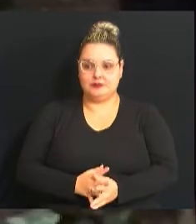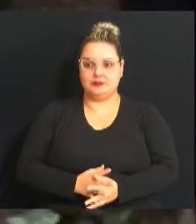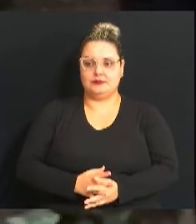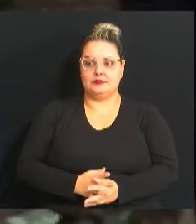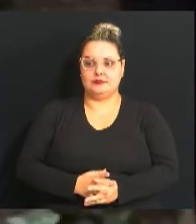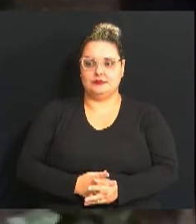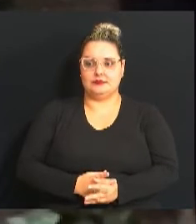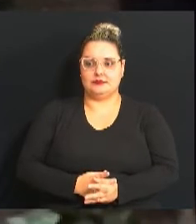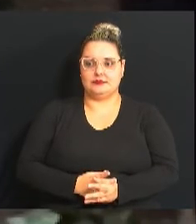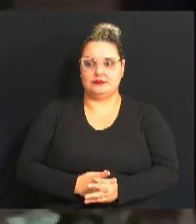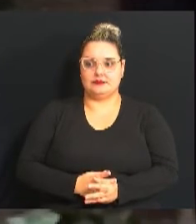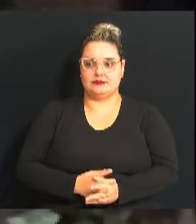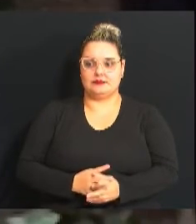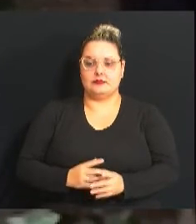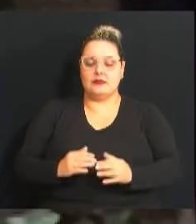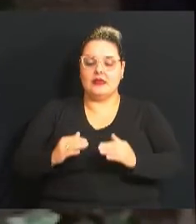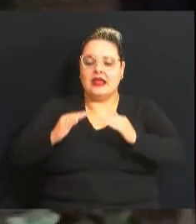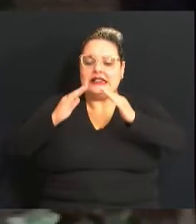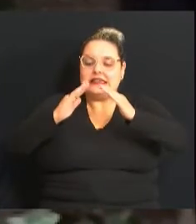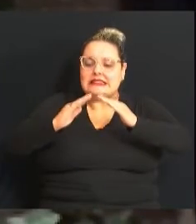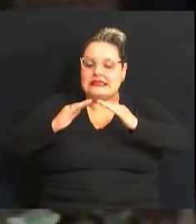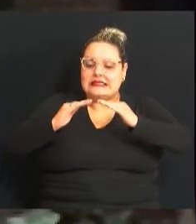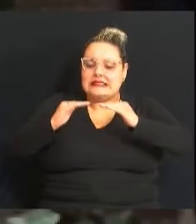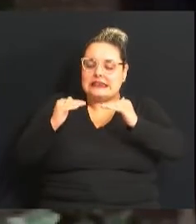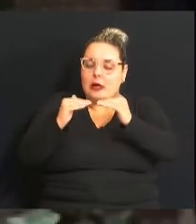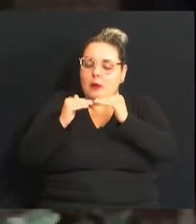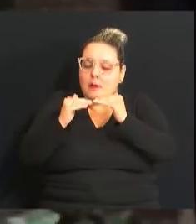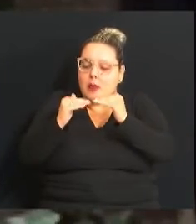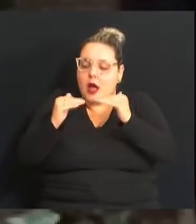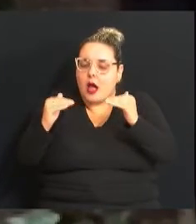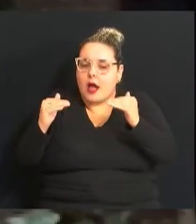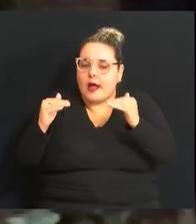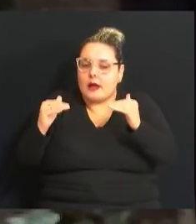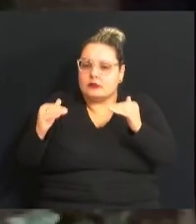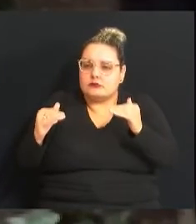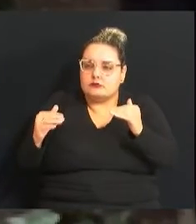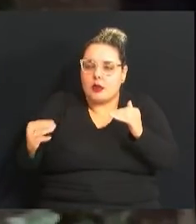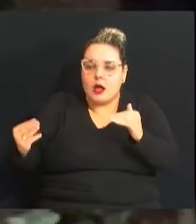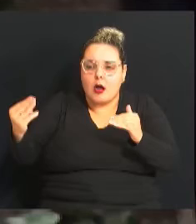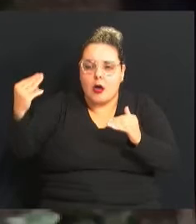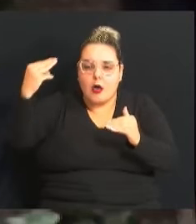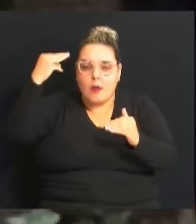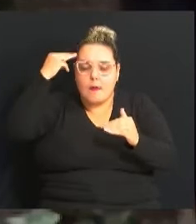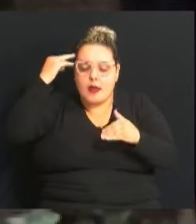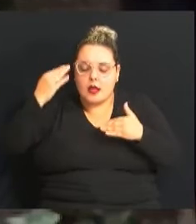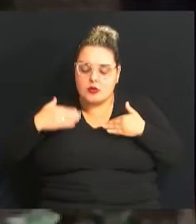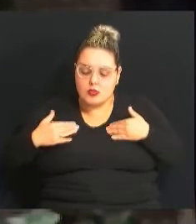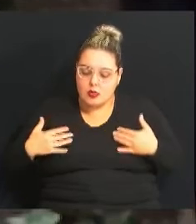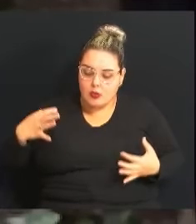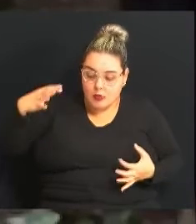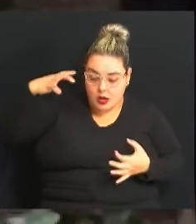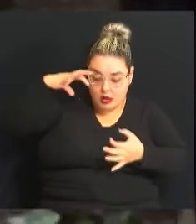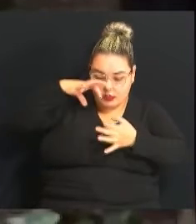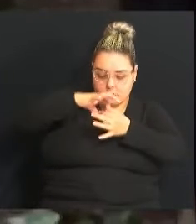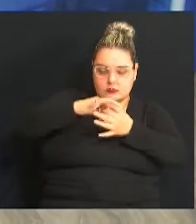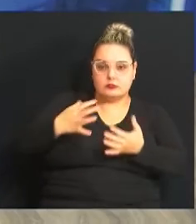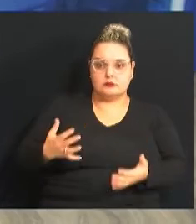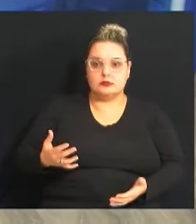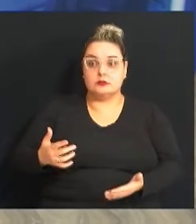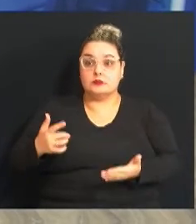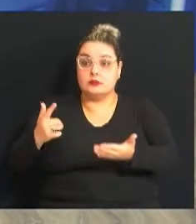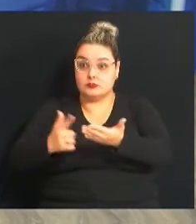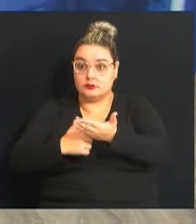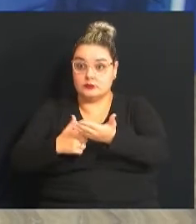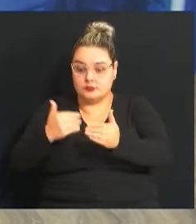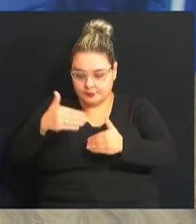essa mielinização do sistema nervoso, essa reconexão com o corpo. Ótimo. E esse livro caixinha, ô